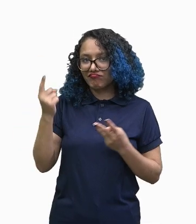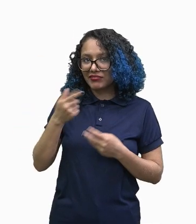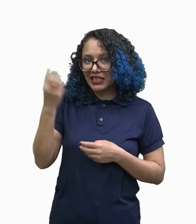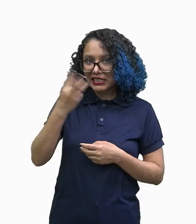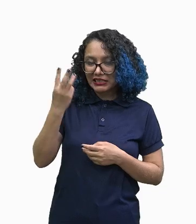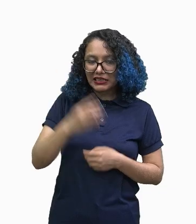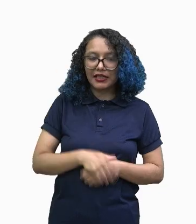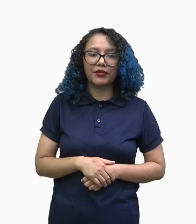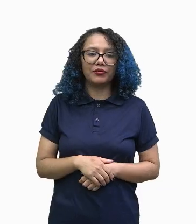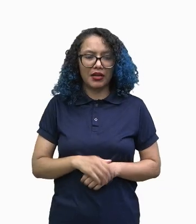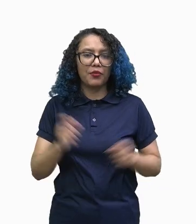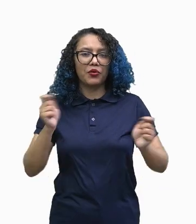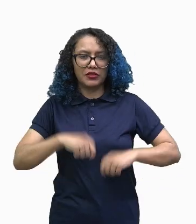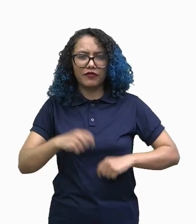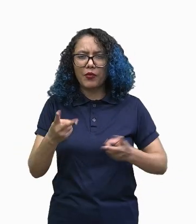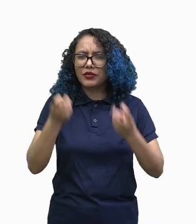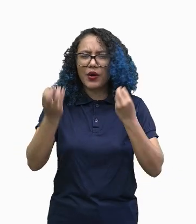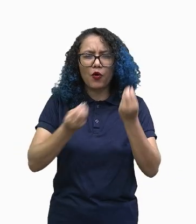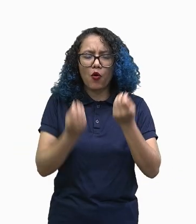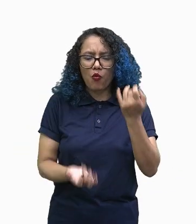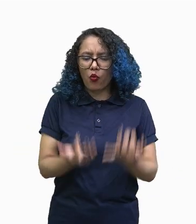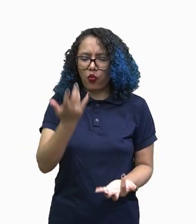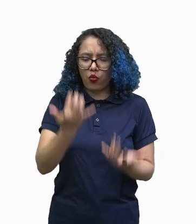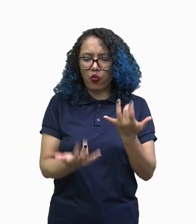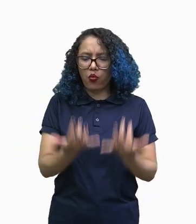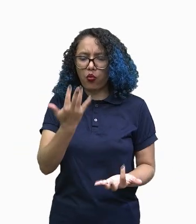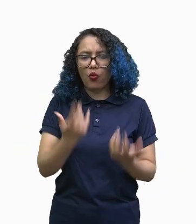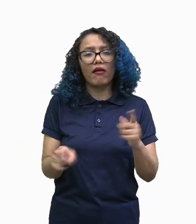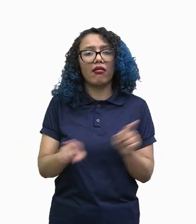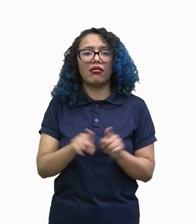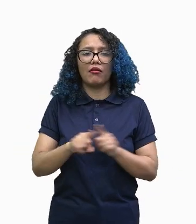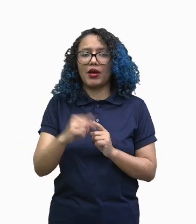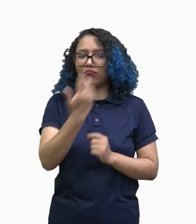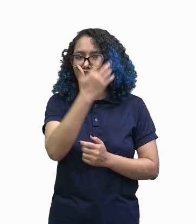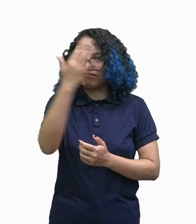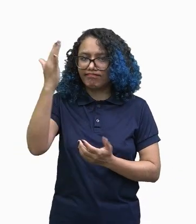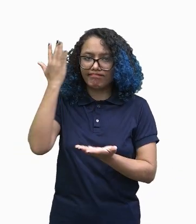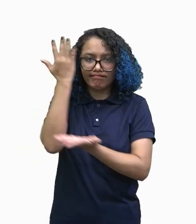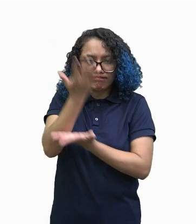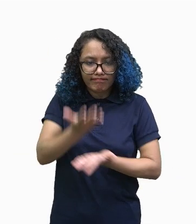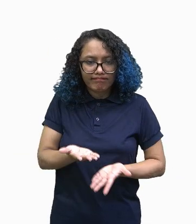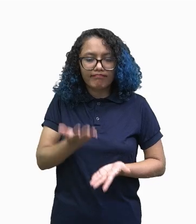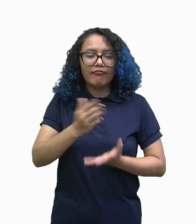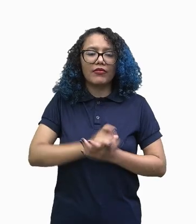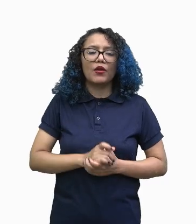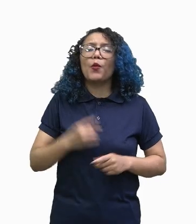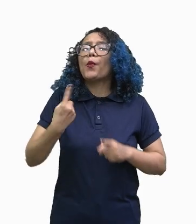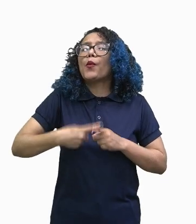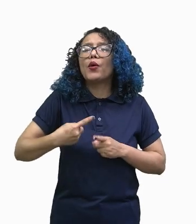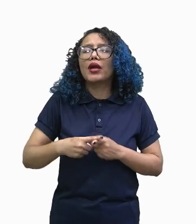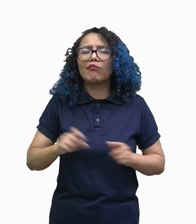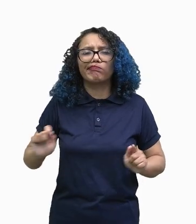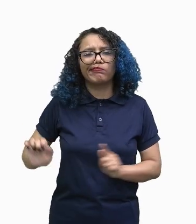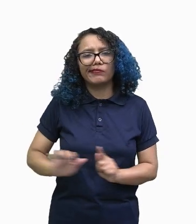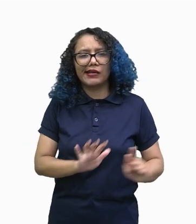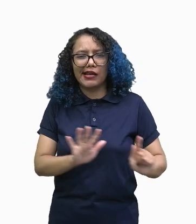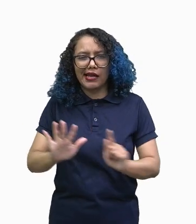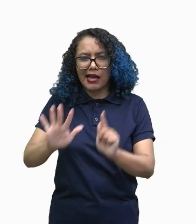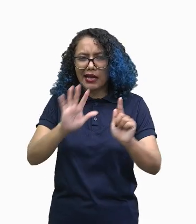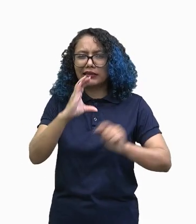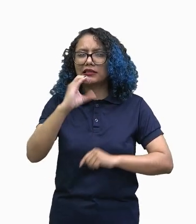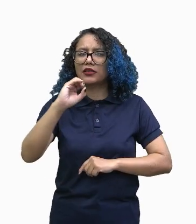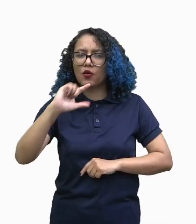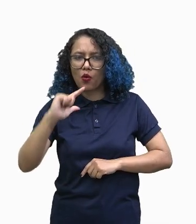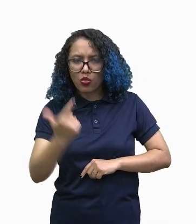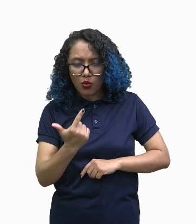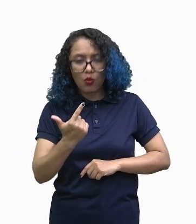partir das queimadas e também do desmatamento, por conta dessa liberação de grande quantidade de CO2,